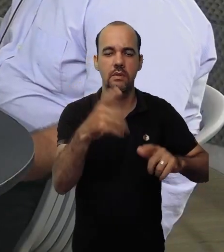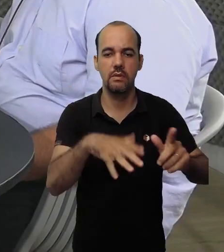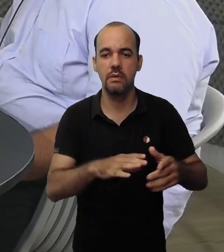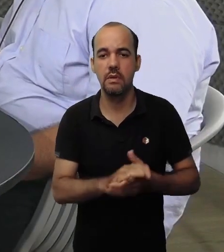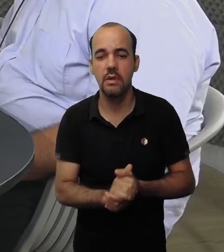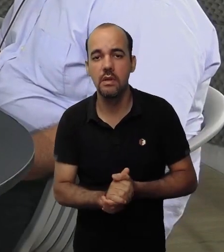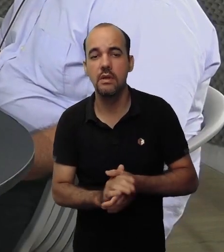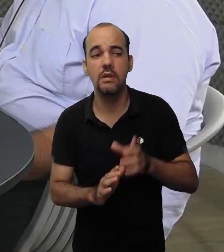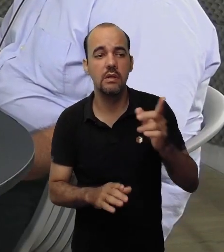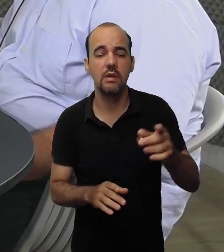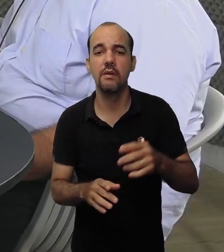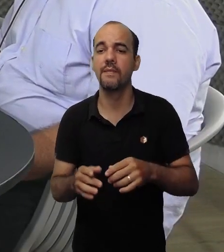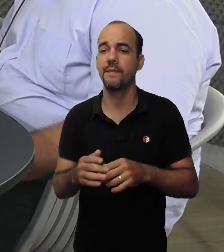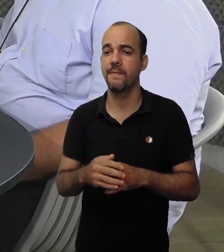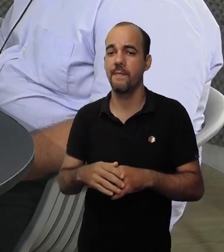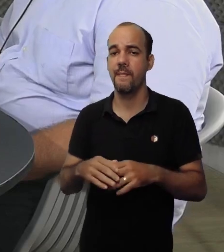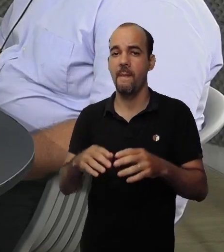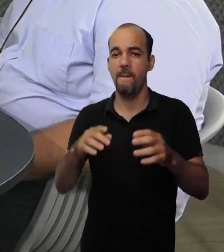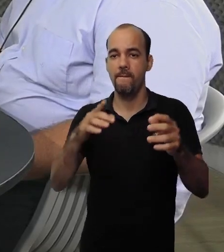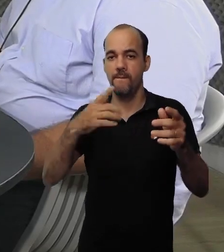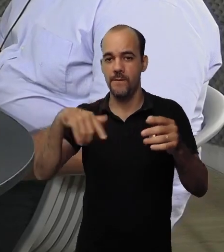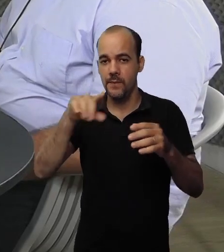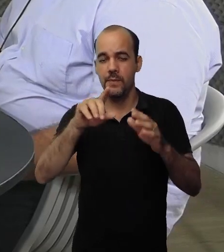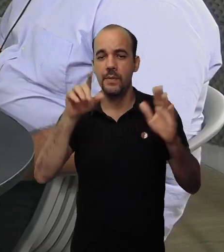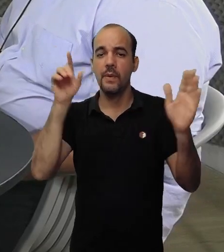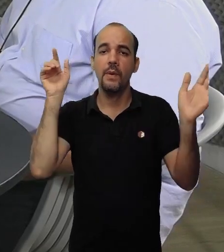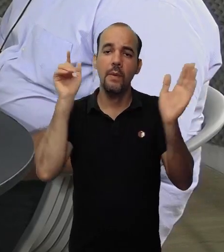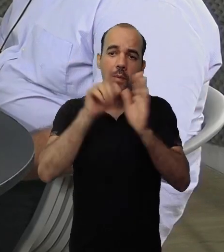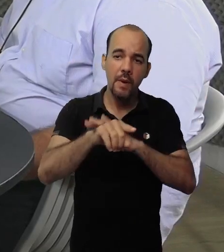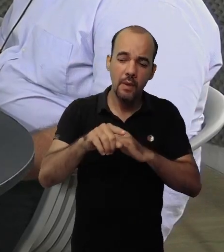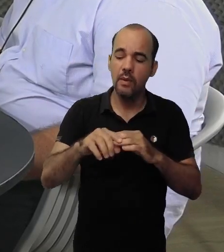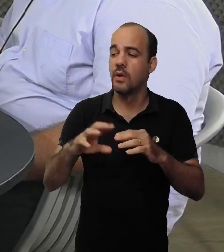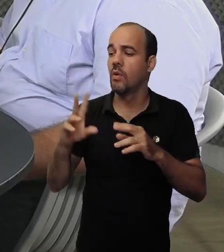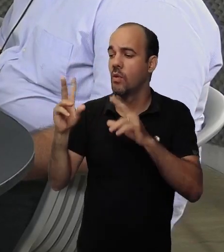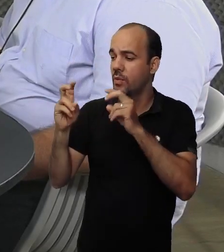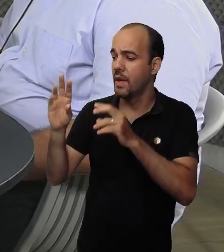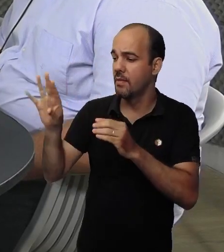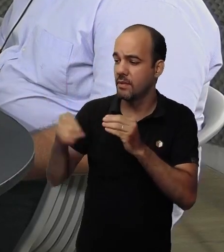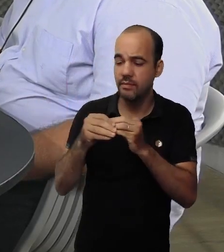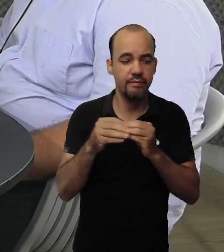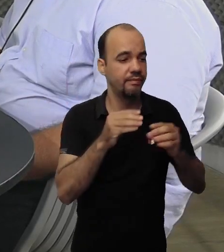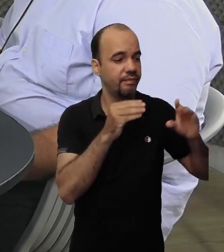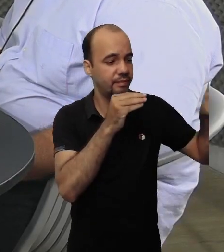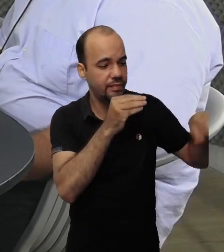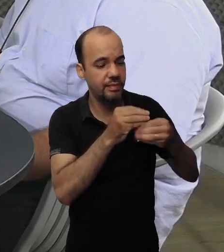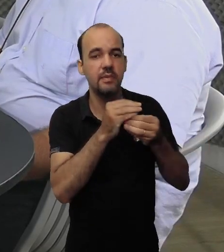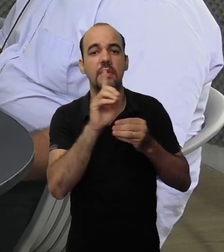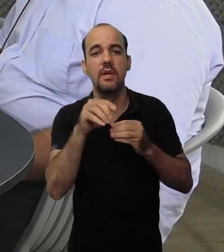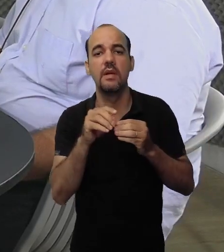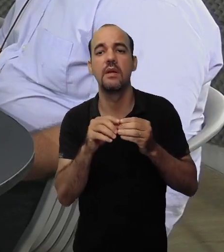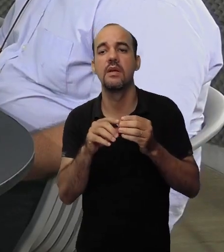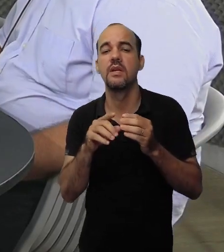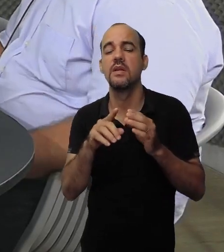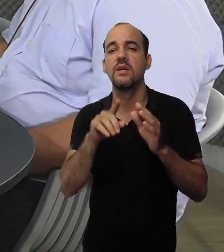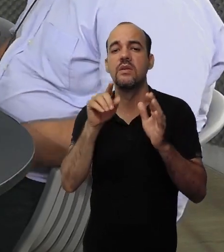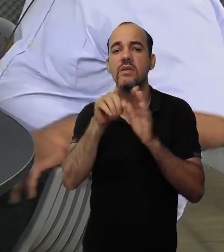dirigida depois da fala do professor Rafael, da fala da professora Luciana. Enquanto CGIP,